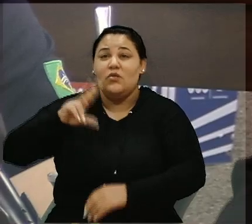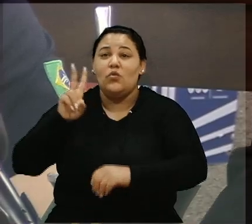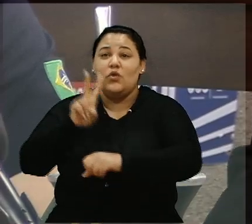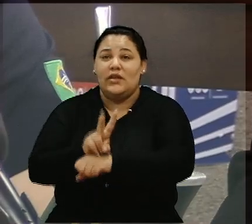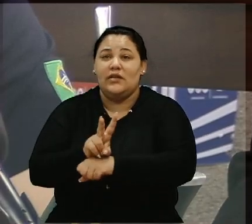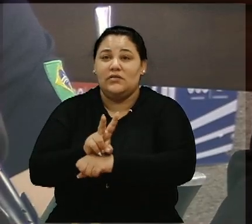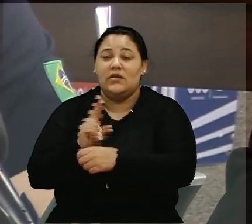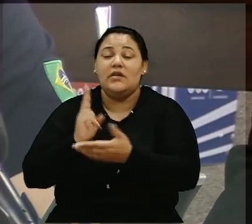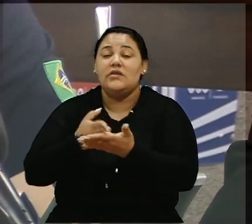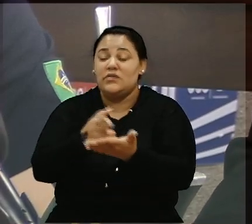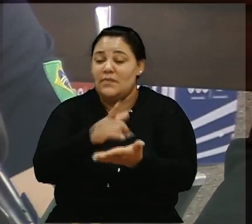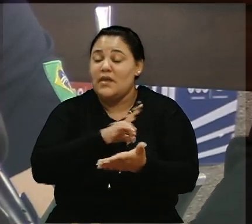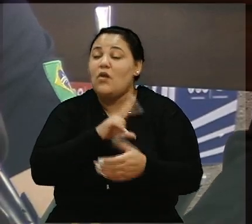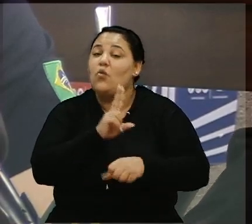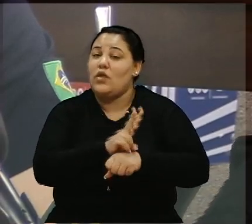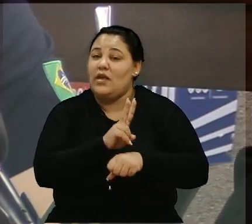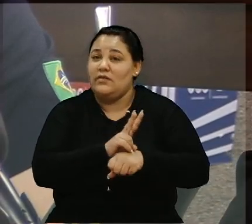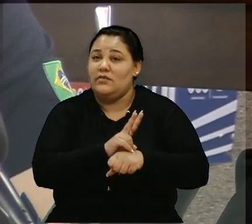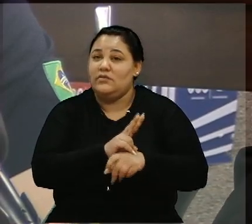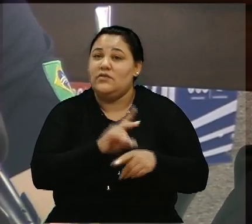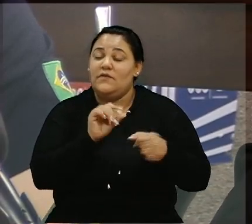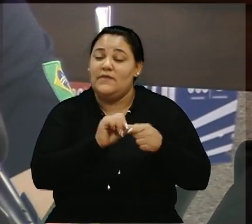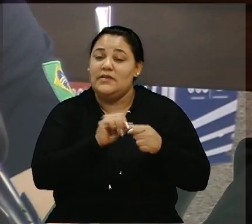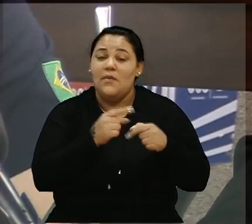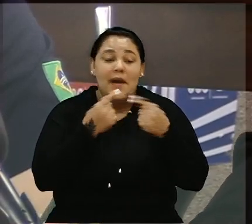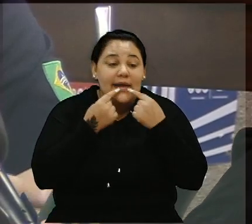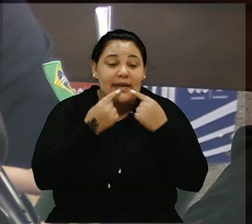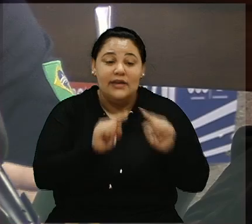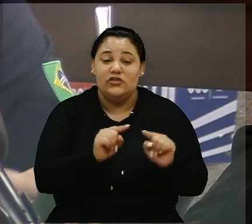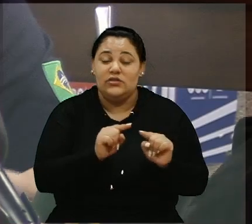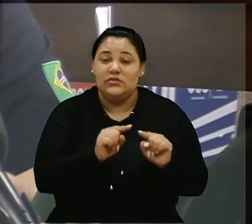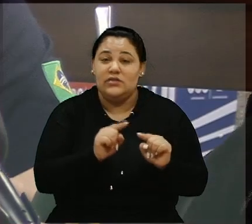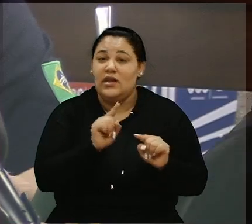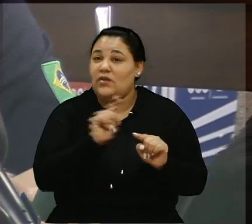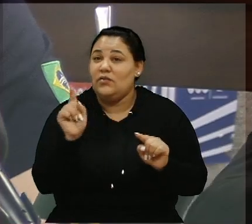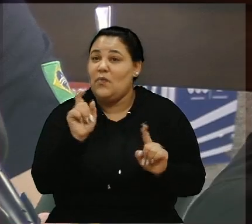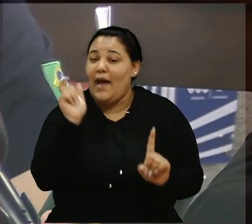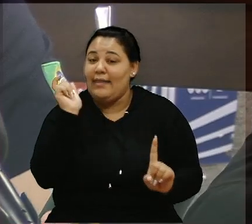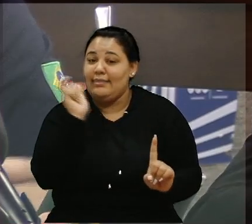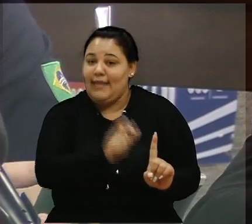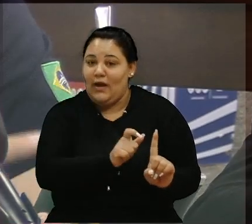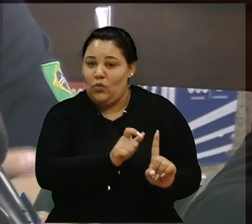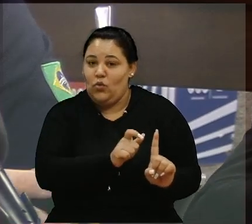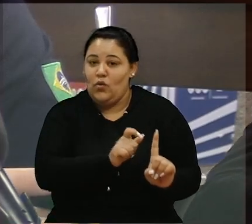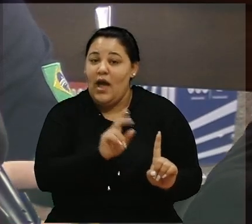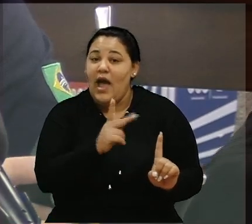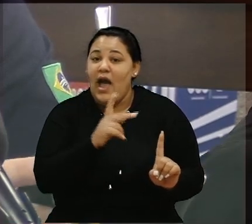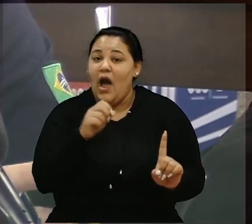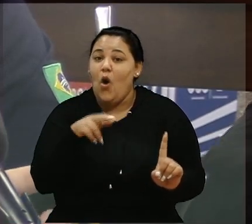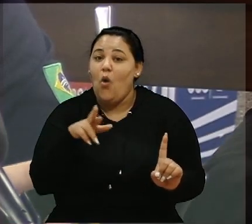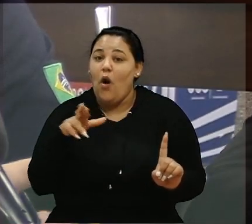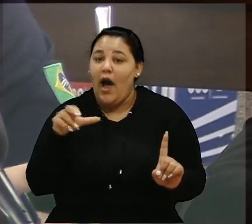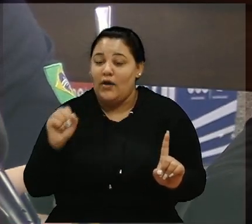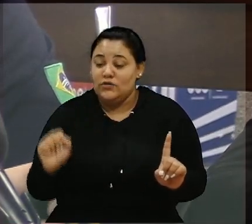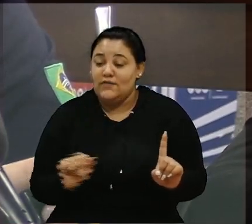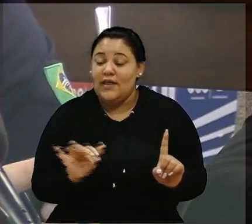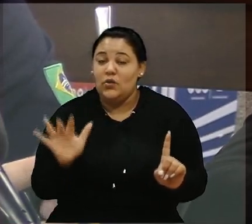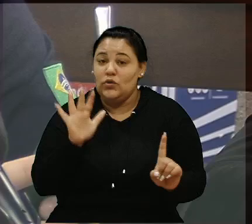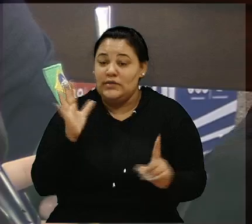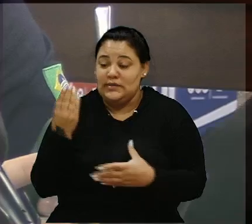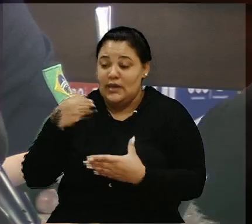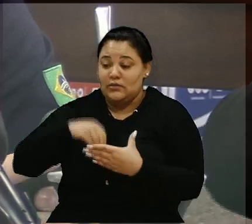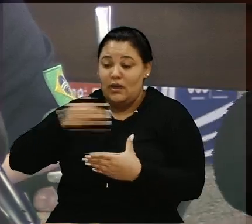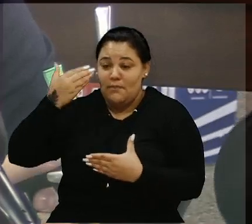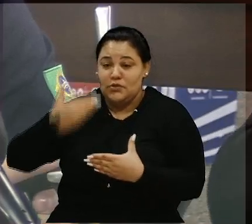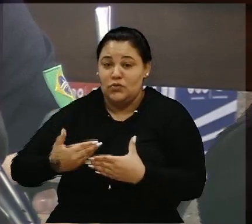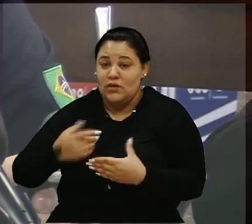Eu sempre tenho esse cuidado de, quando fazer uma crítica, eu não ataco a honra da pessoa. E aqui as diversas críticas que eu faço